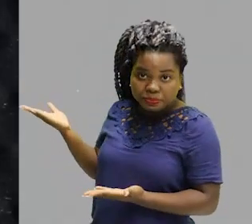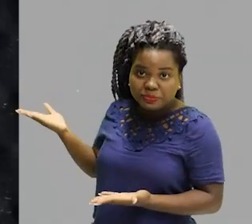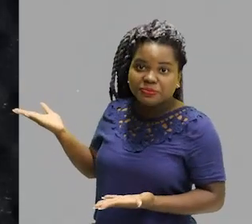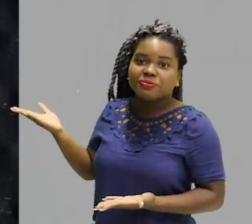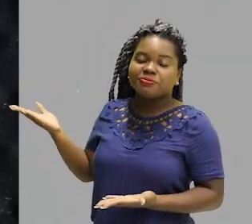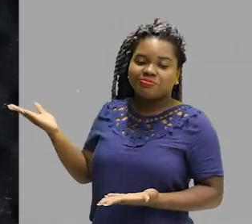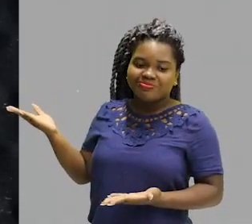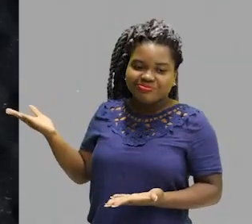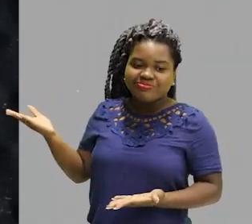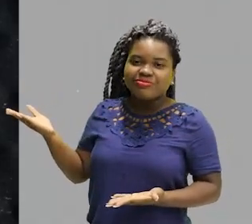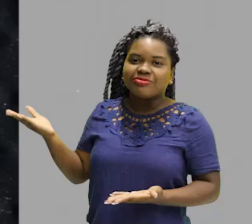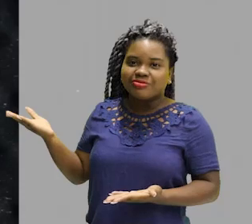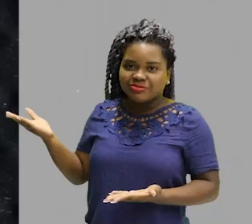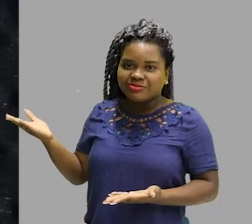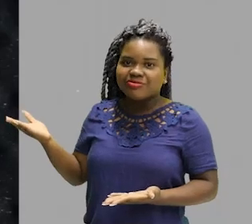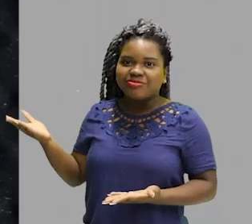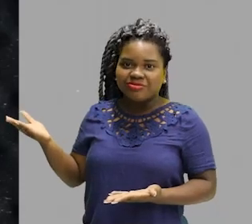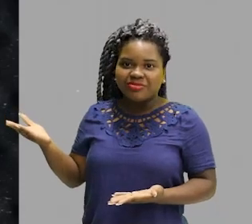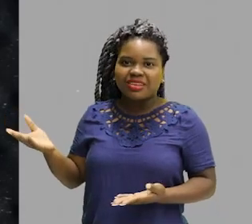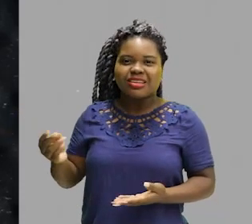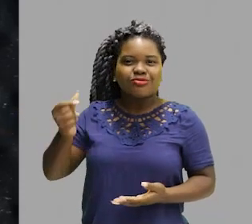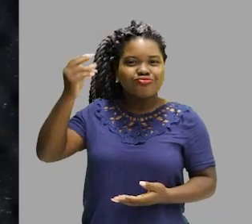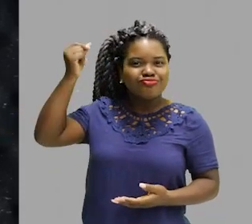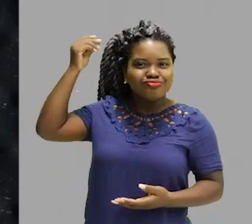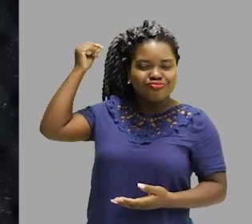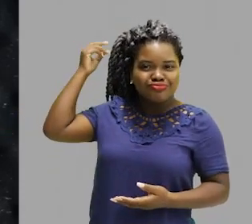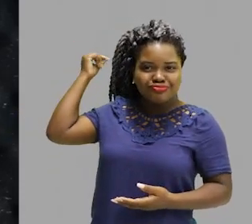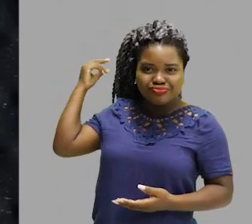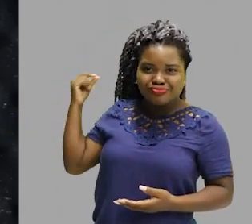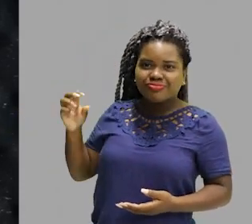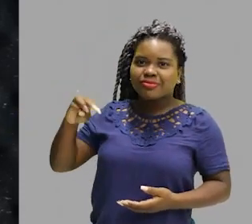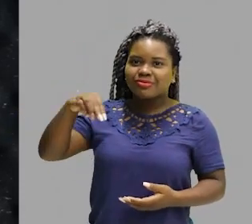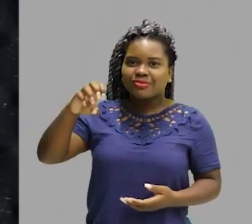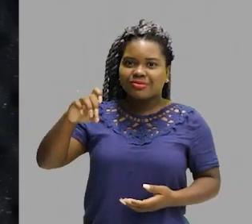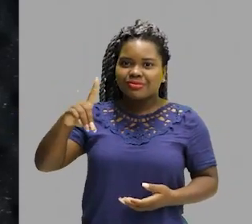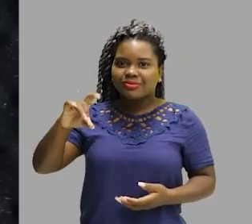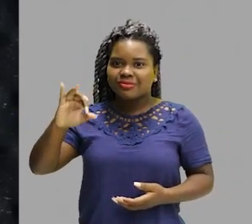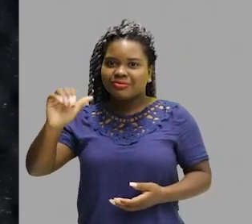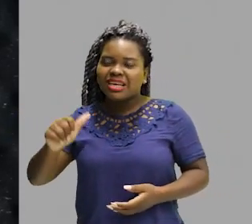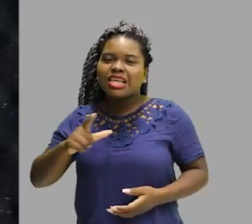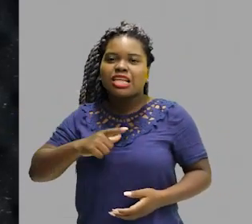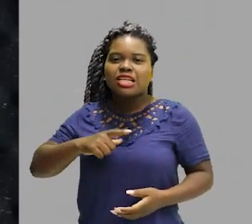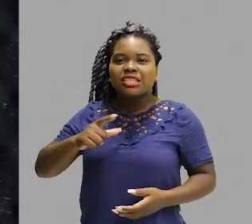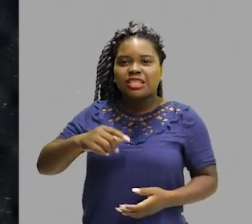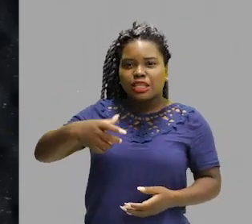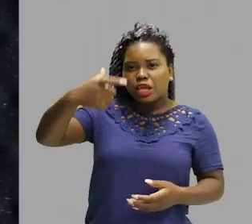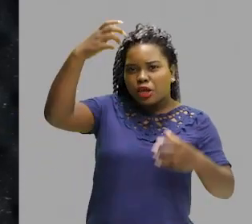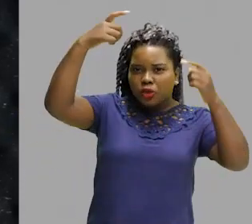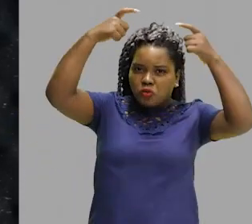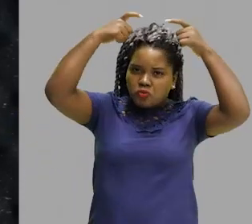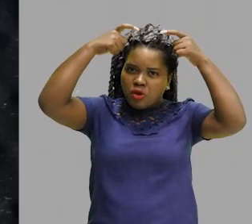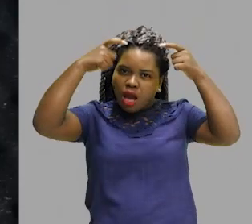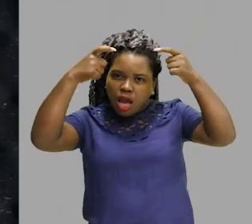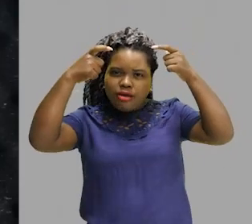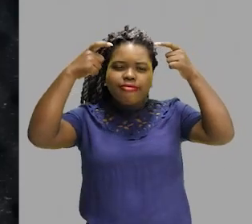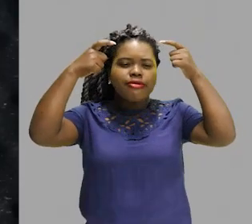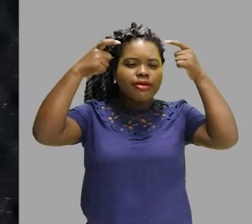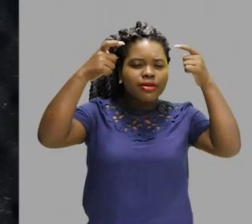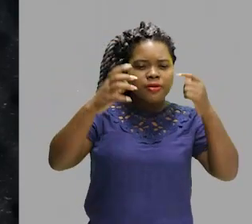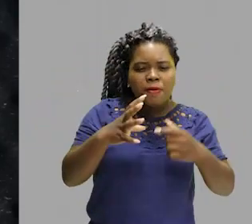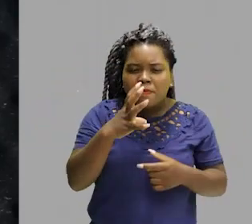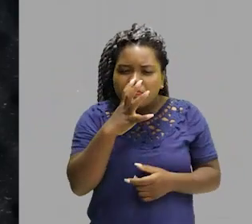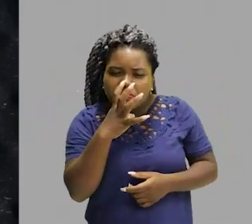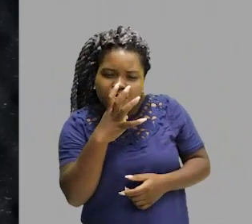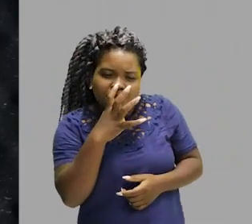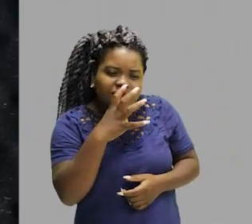é uma imagem da Idade Média, tem um rei lá atrás, olha só, ele está com a coroa, ele está com a mão no queixo, observando aqui